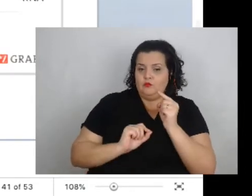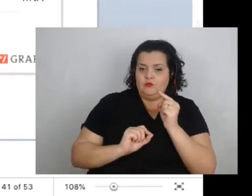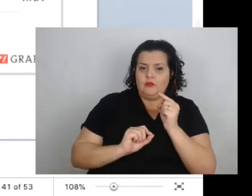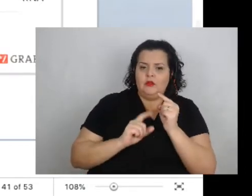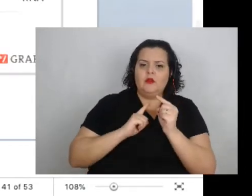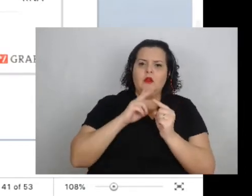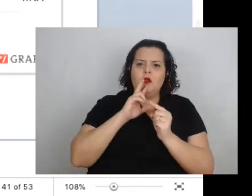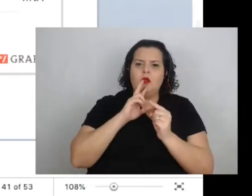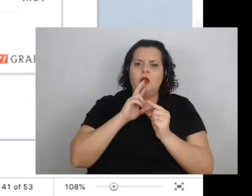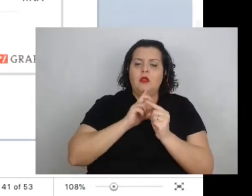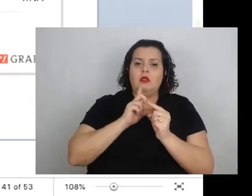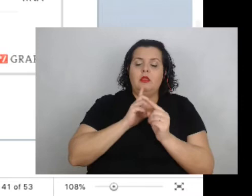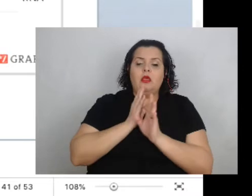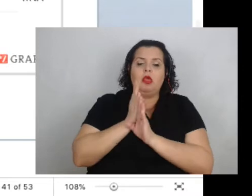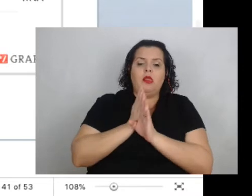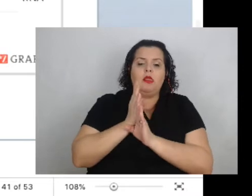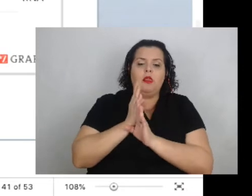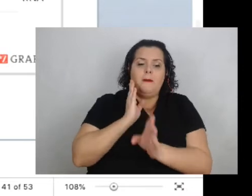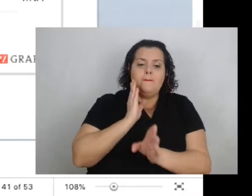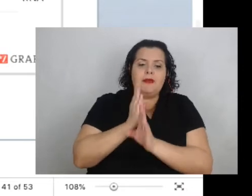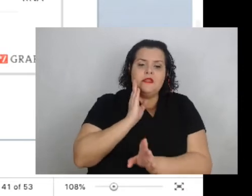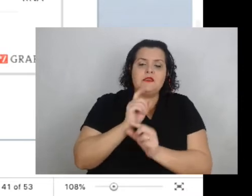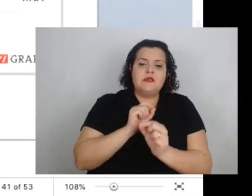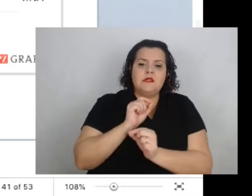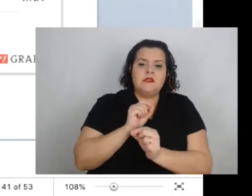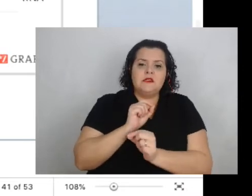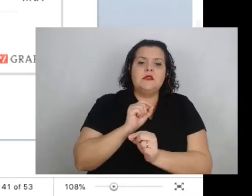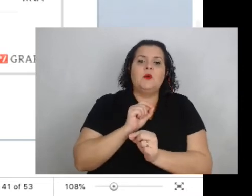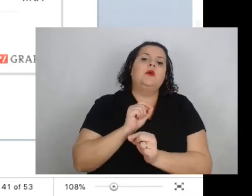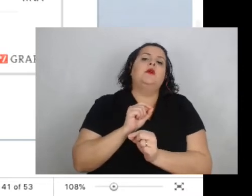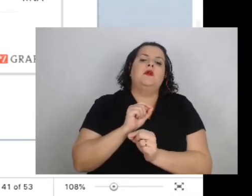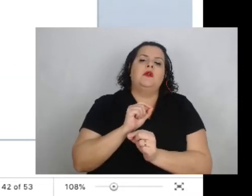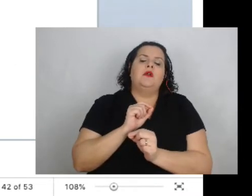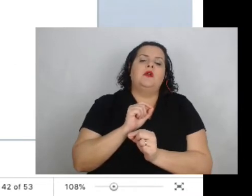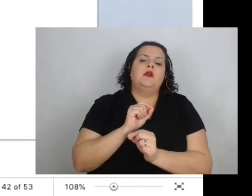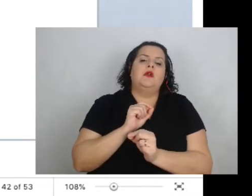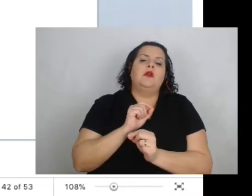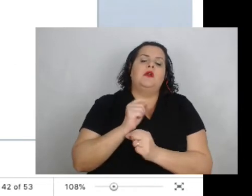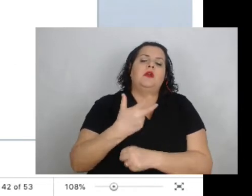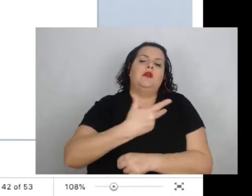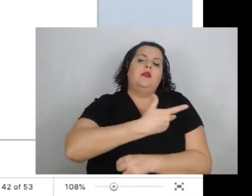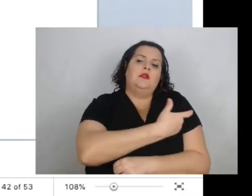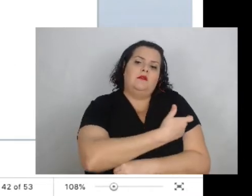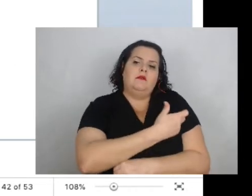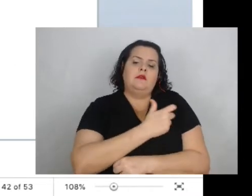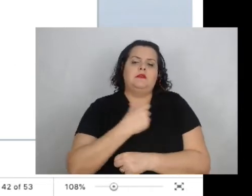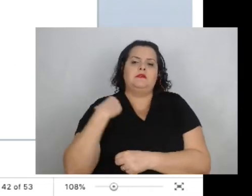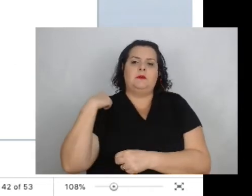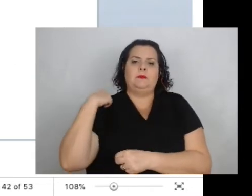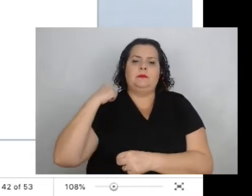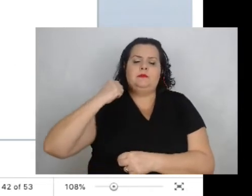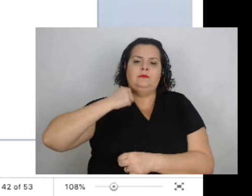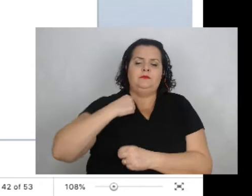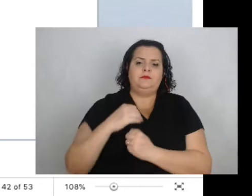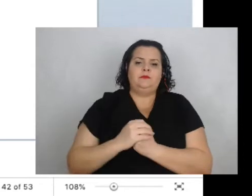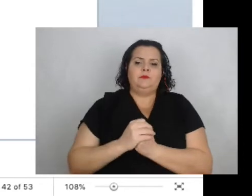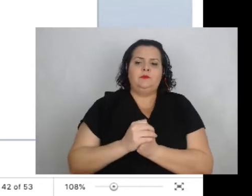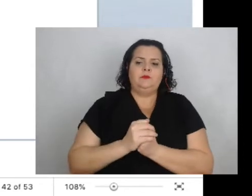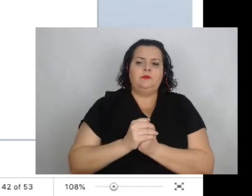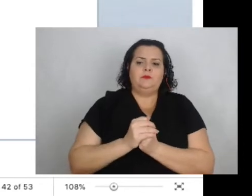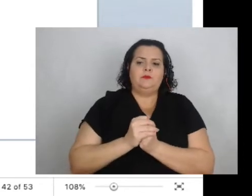gente tem agora já alguns pacientes em estudos de trials de vacina.